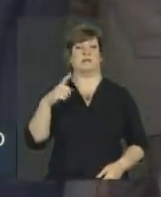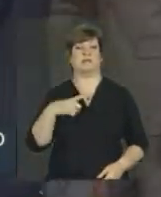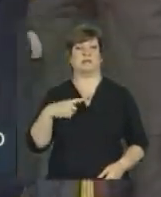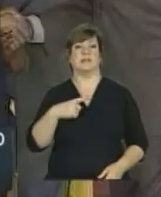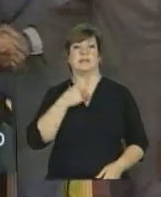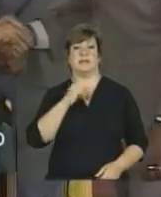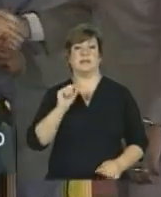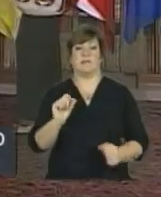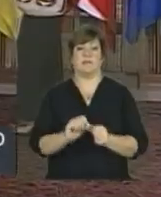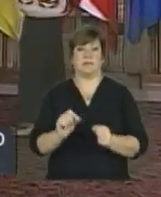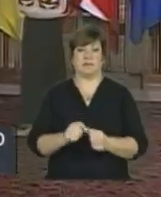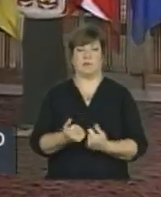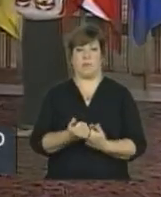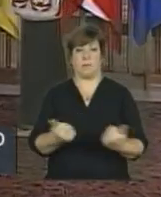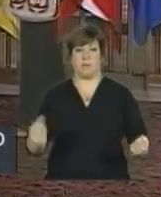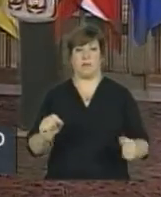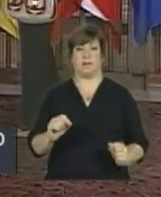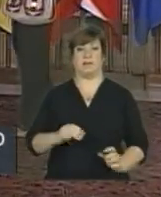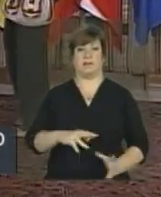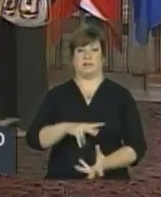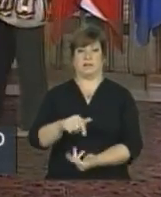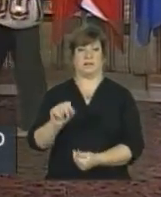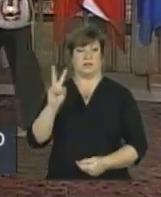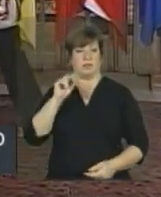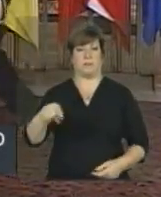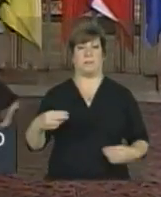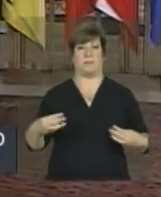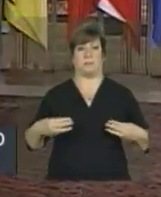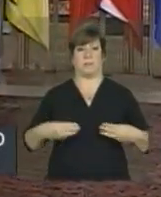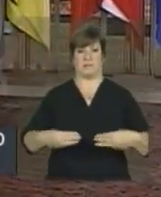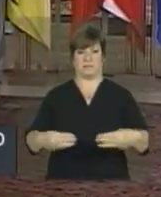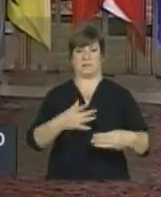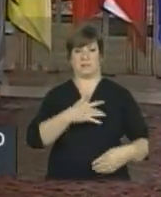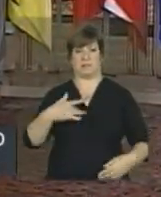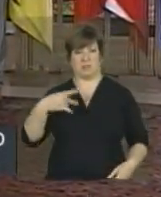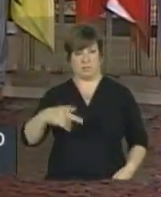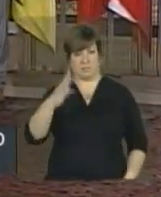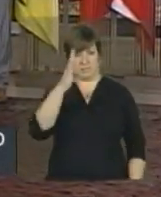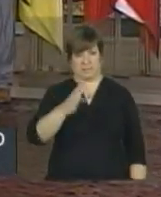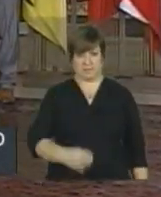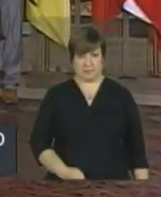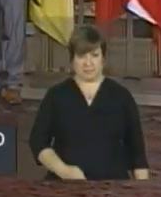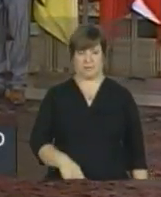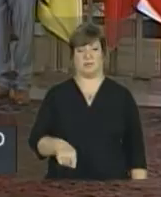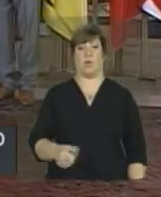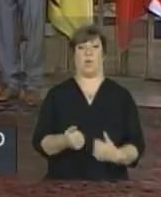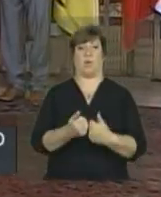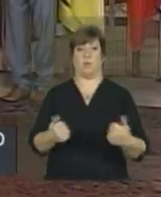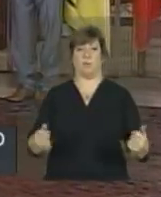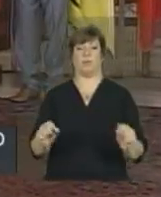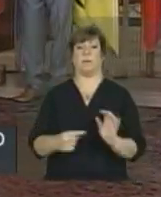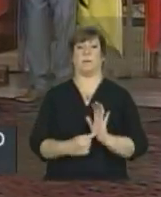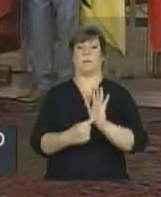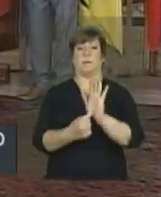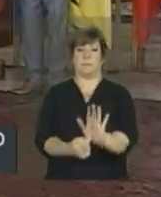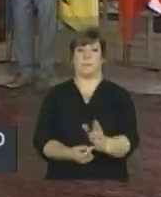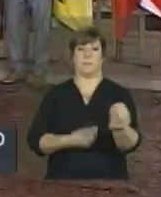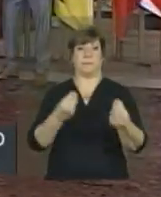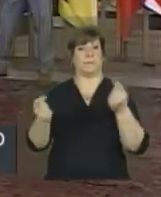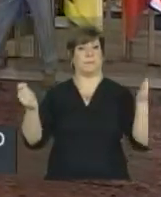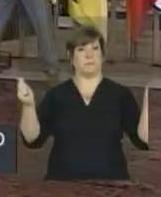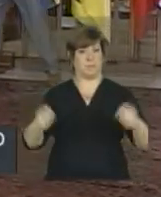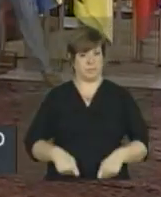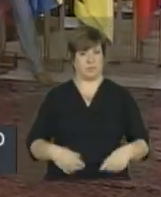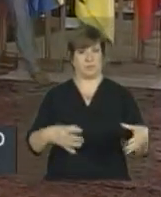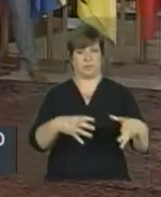Programa de Cooperação Internacional do Ministério da Saúde do Brasil. A cooperação apresenta possibilidades nos